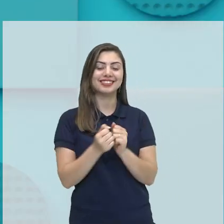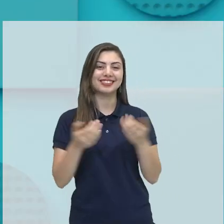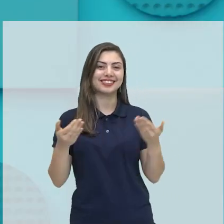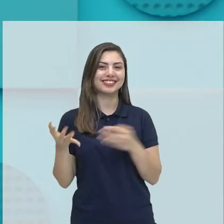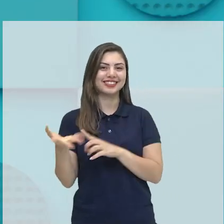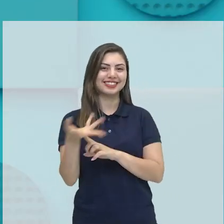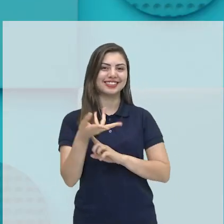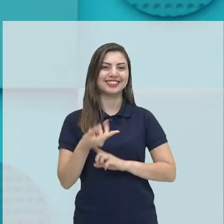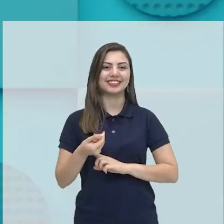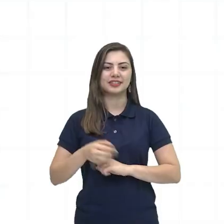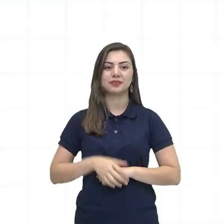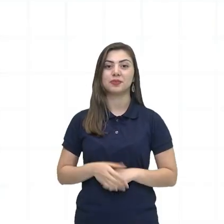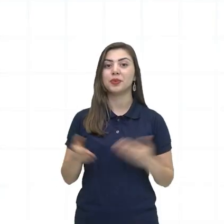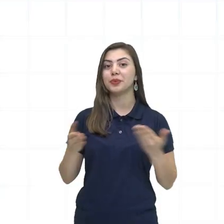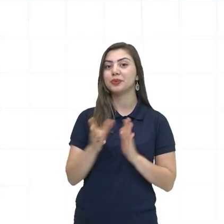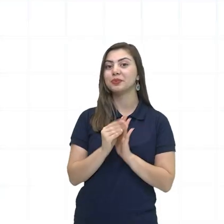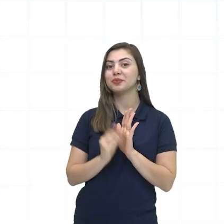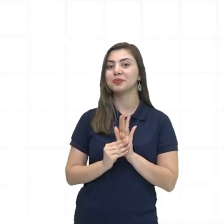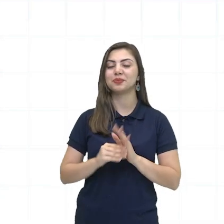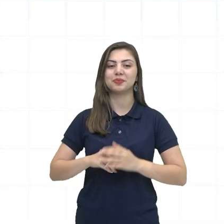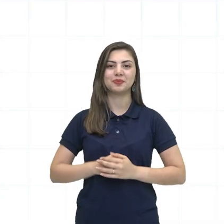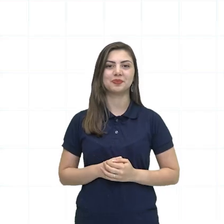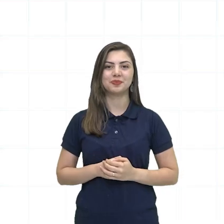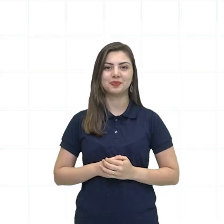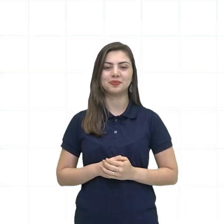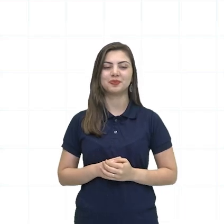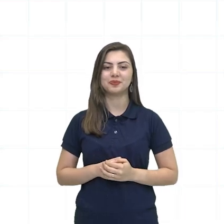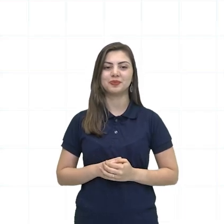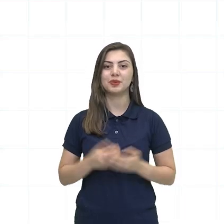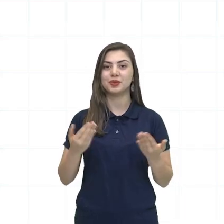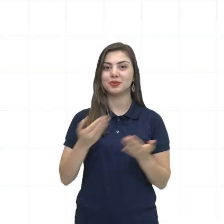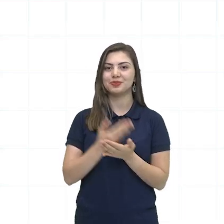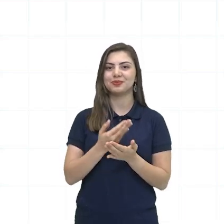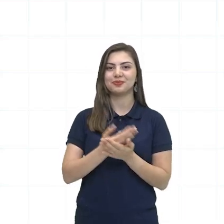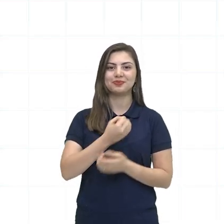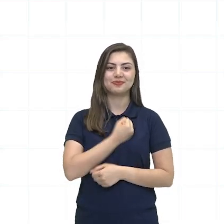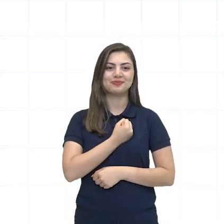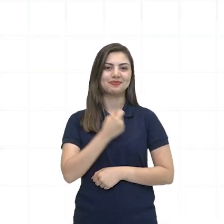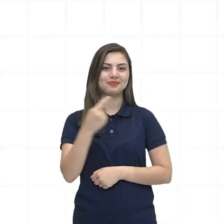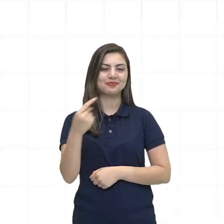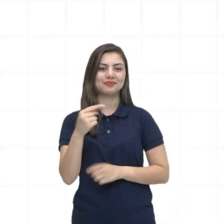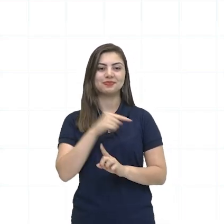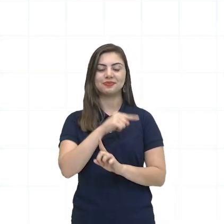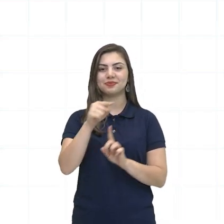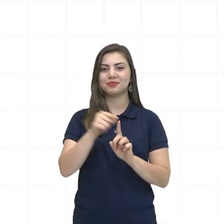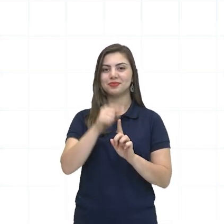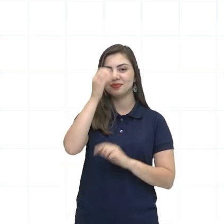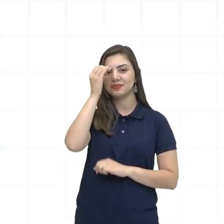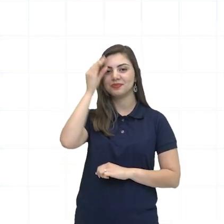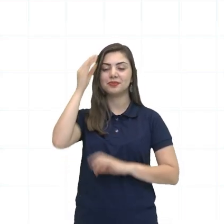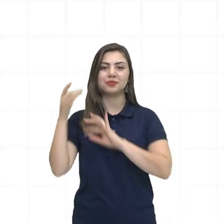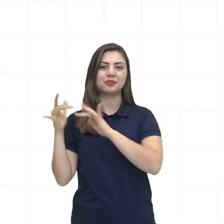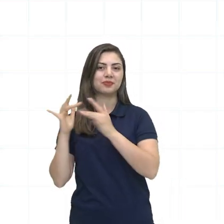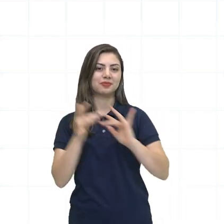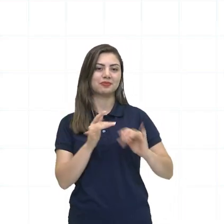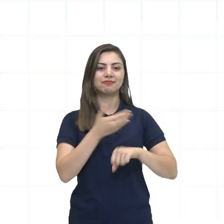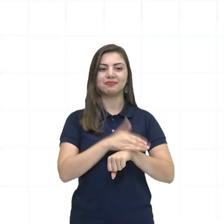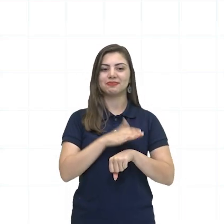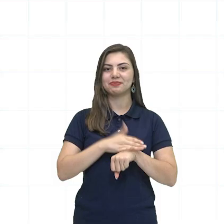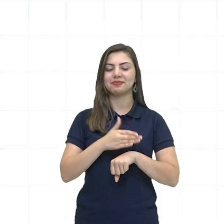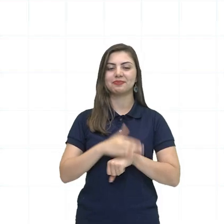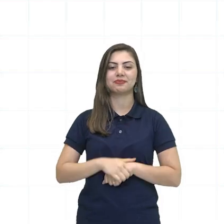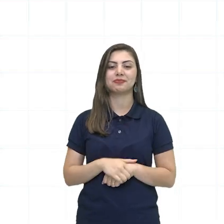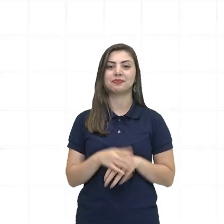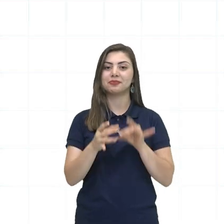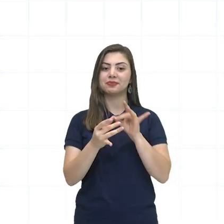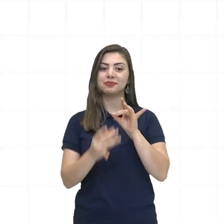pelo mundo das artes. Vamos ver o conteúdo da nossa aula? Esta é a nossa aula de número 1, objeto de conhecimento, contextos